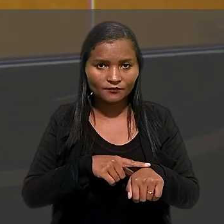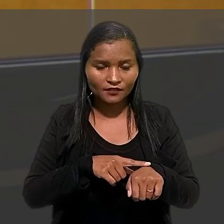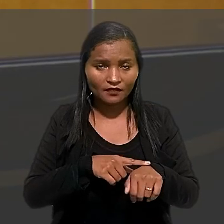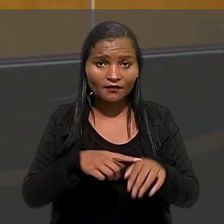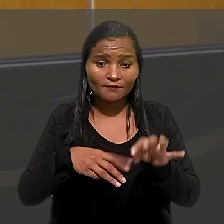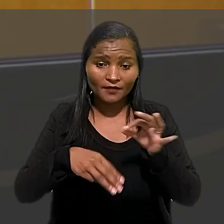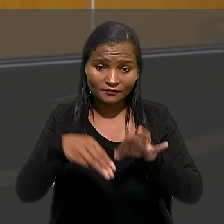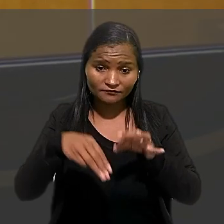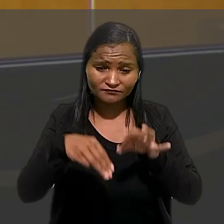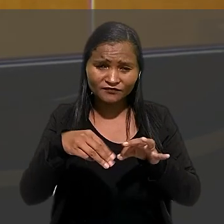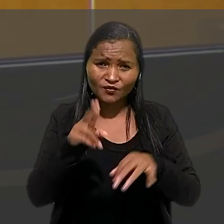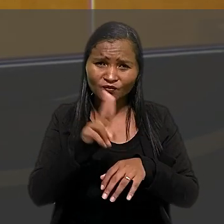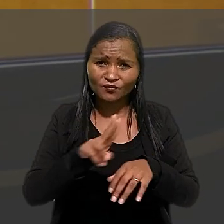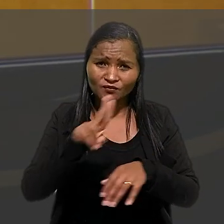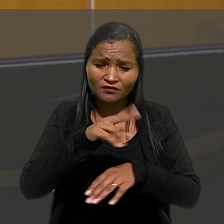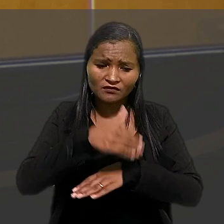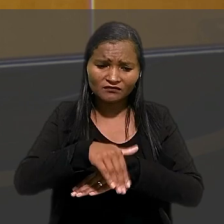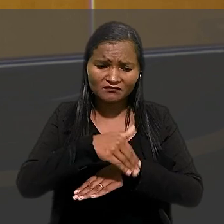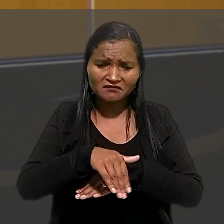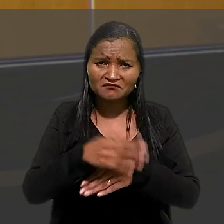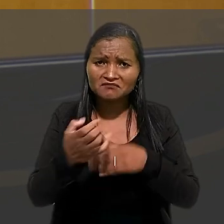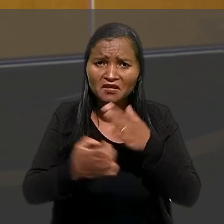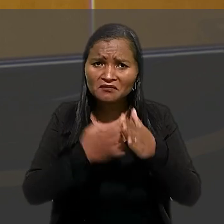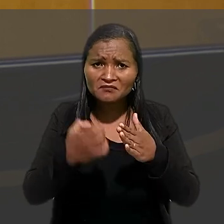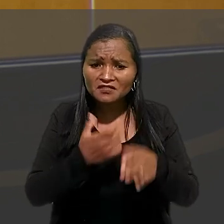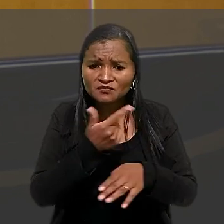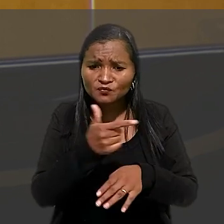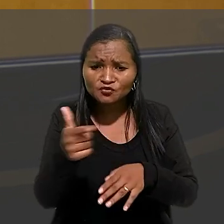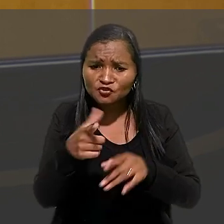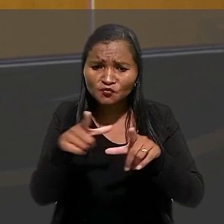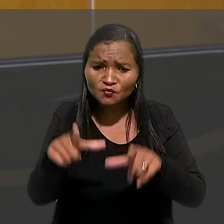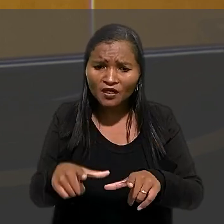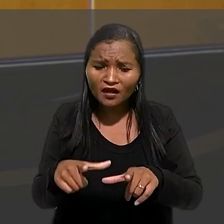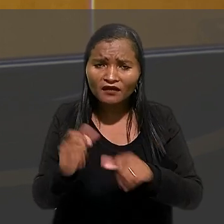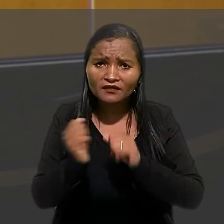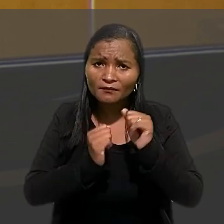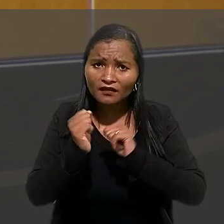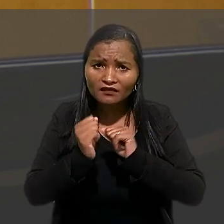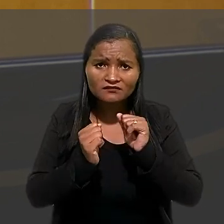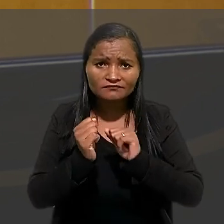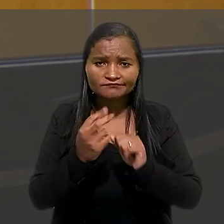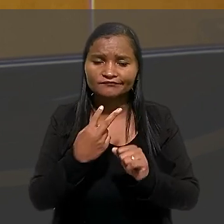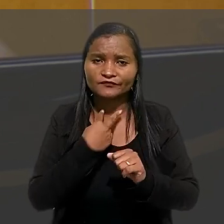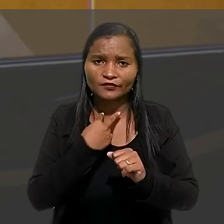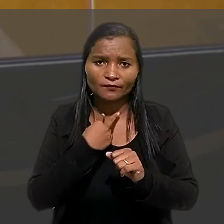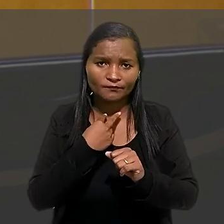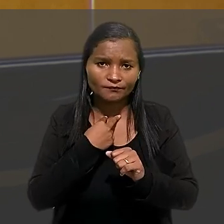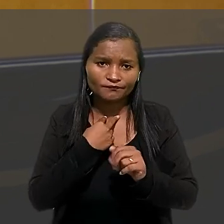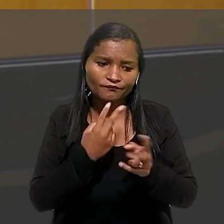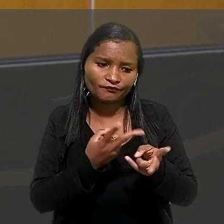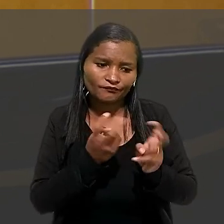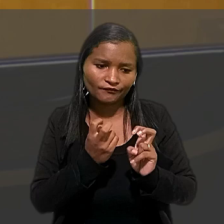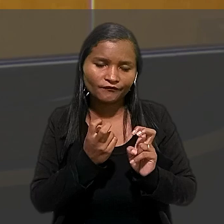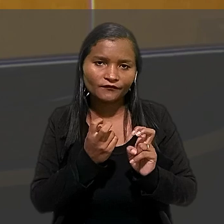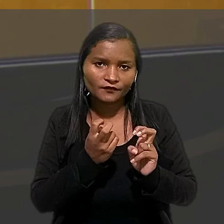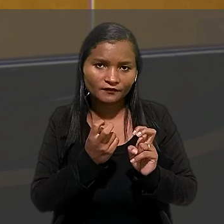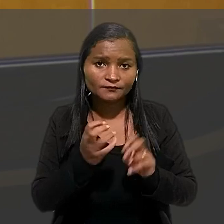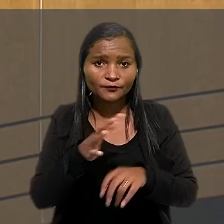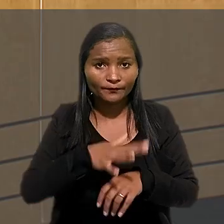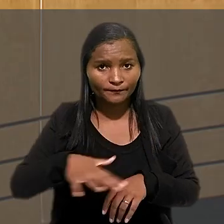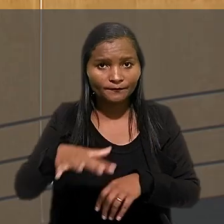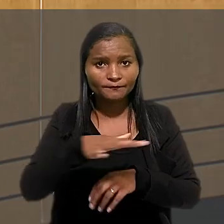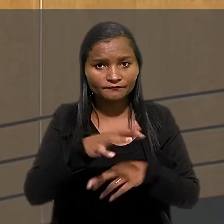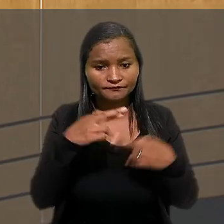Mas, segundo o ministro, a utilização de um endereço em que a empresa nem sequer tinha uma filial não pode levar à presunção de